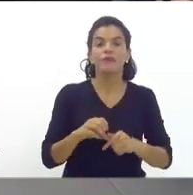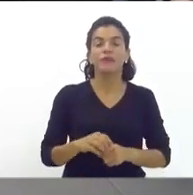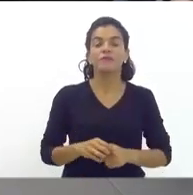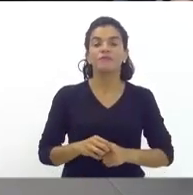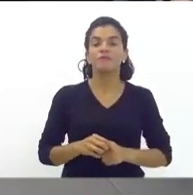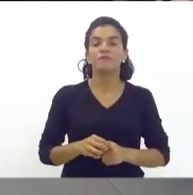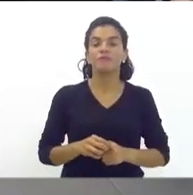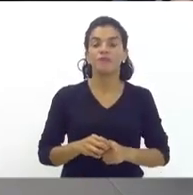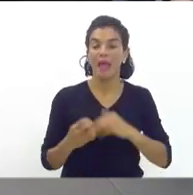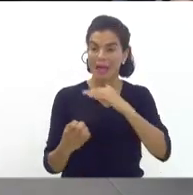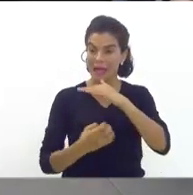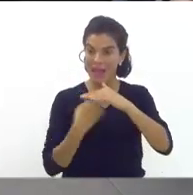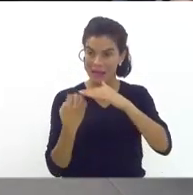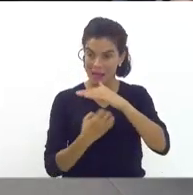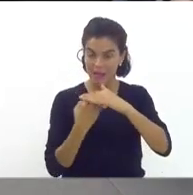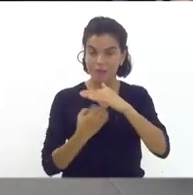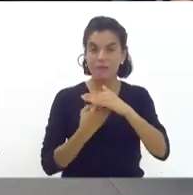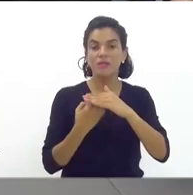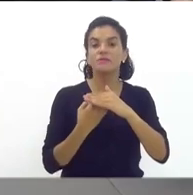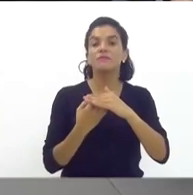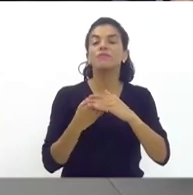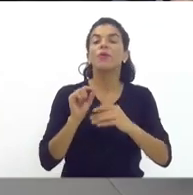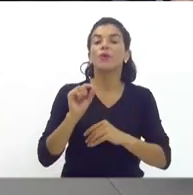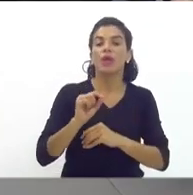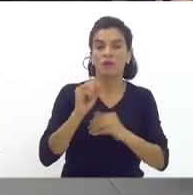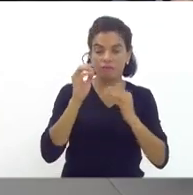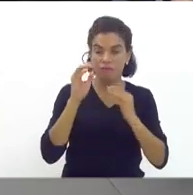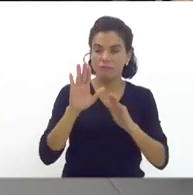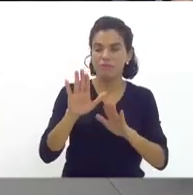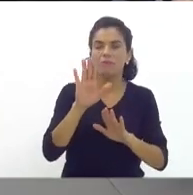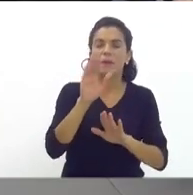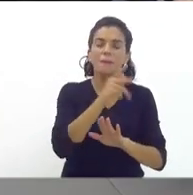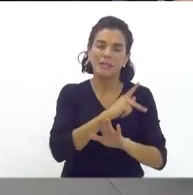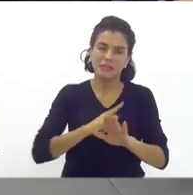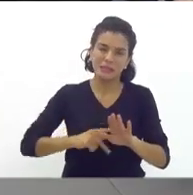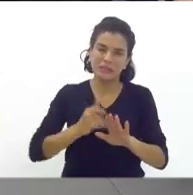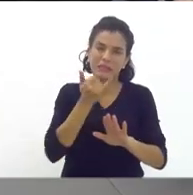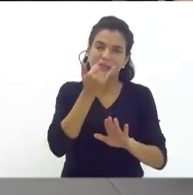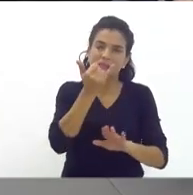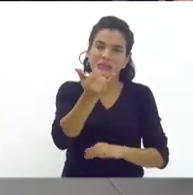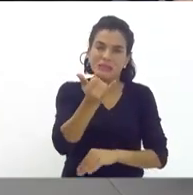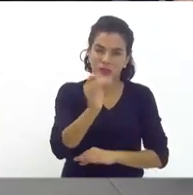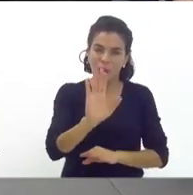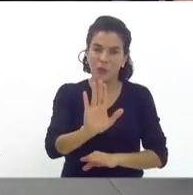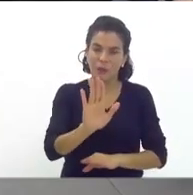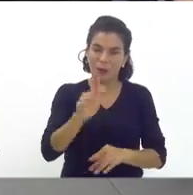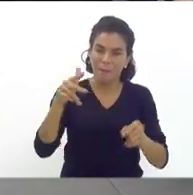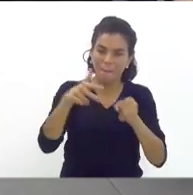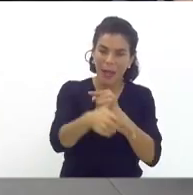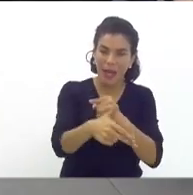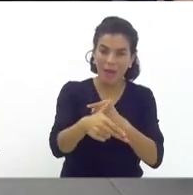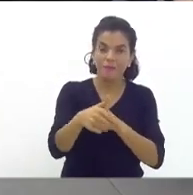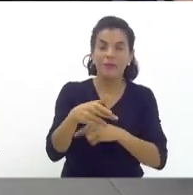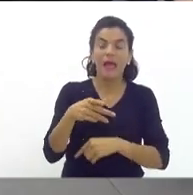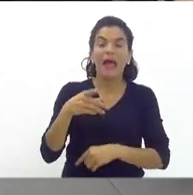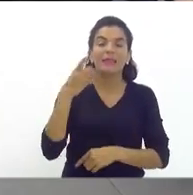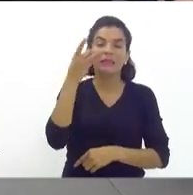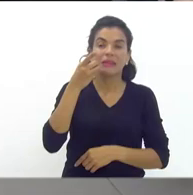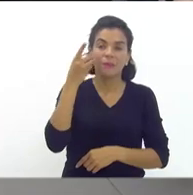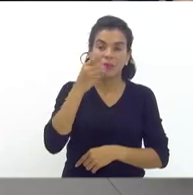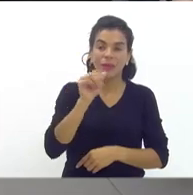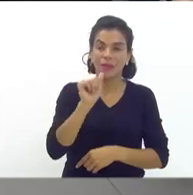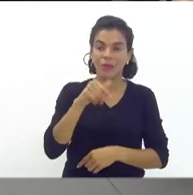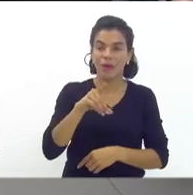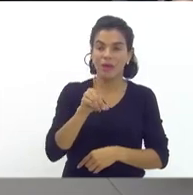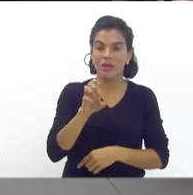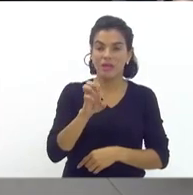agência pela garantia dos seguintes princípios Presidente só interromper vossa excelência para destacar aqui a presença Deputado Anderson Moraes Pedir